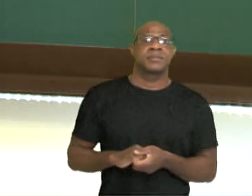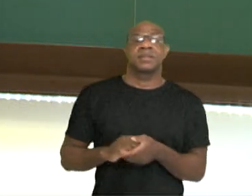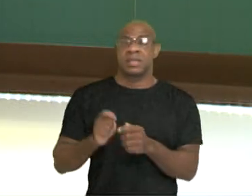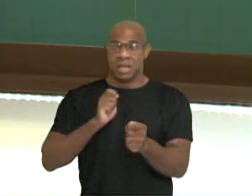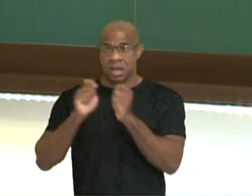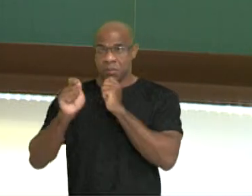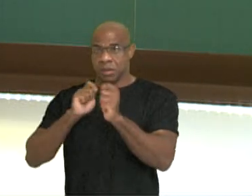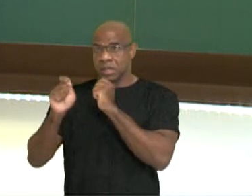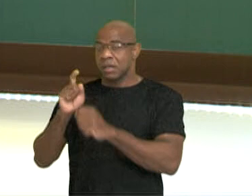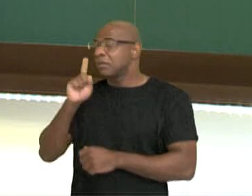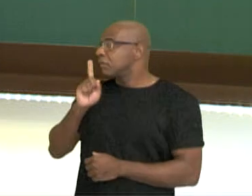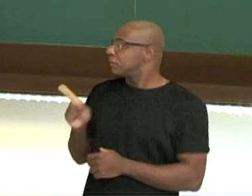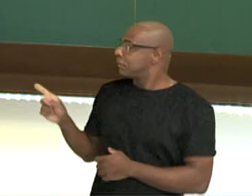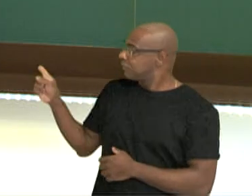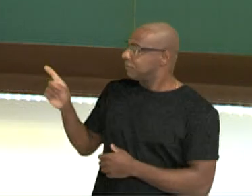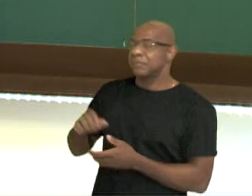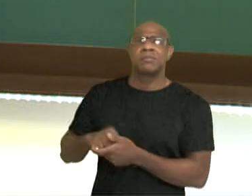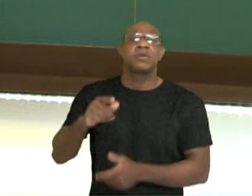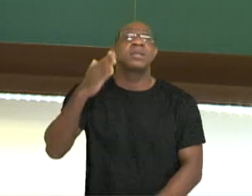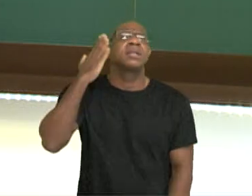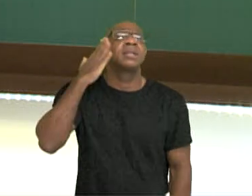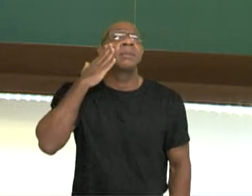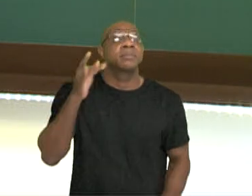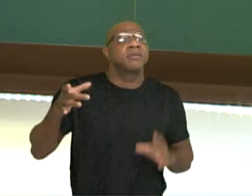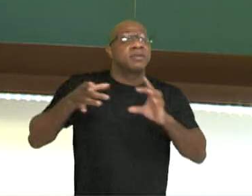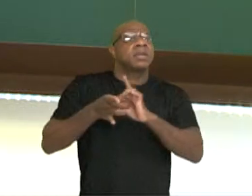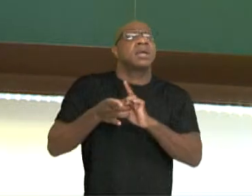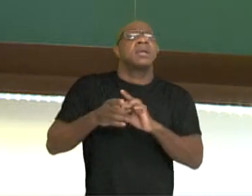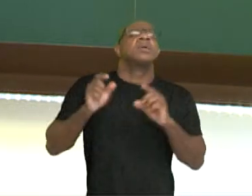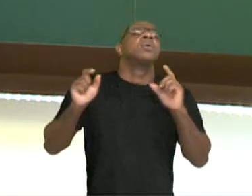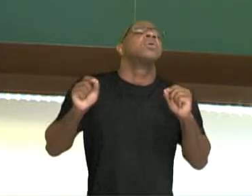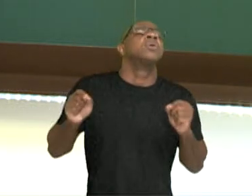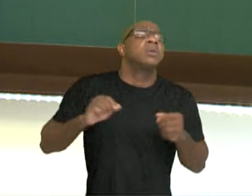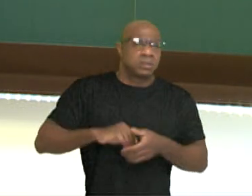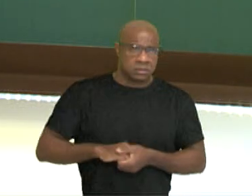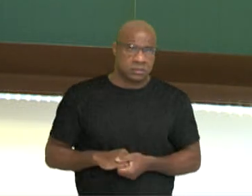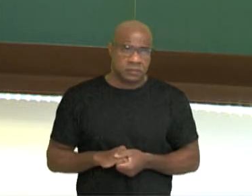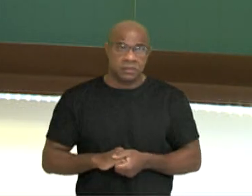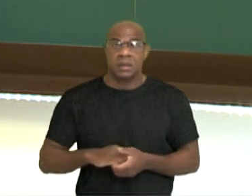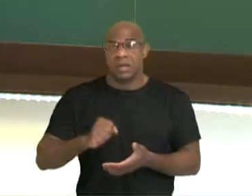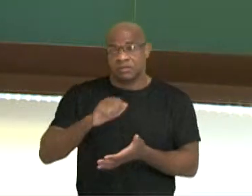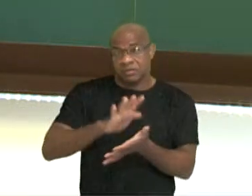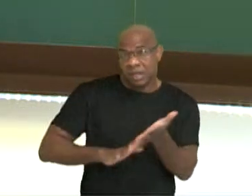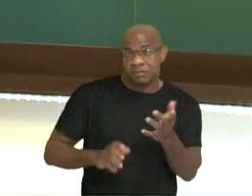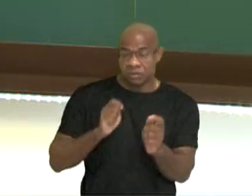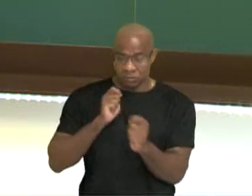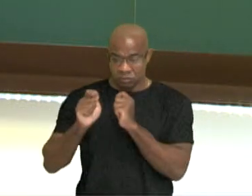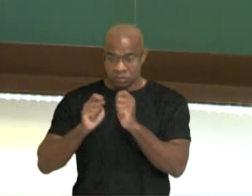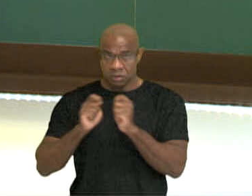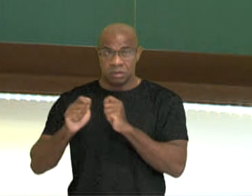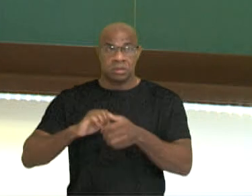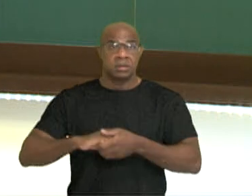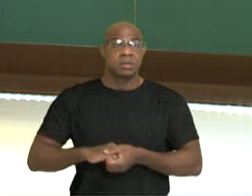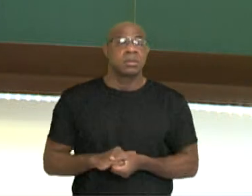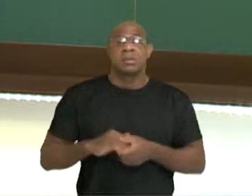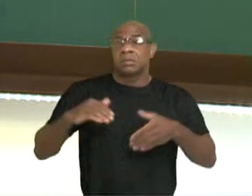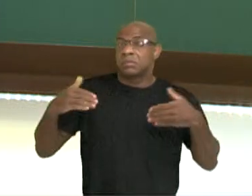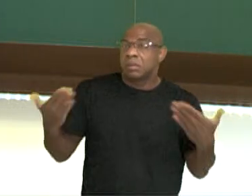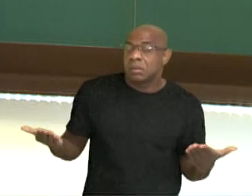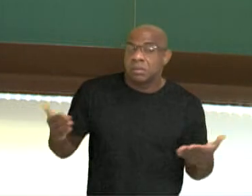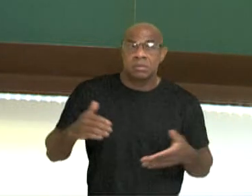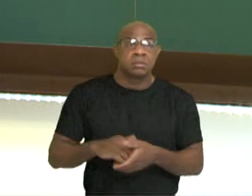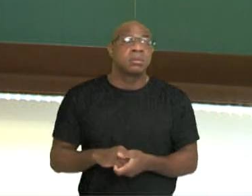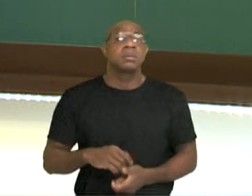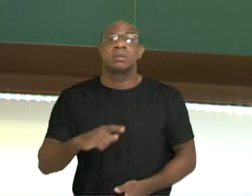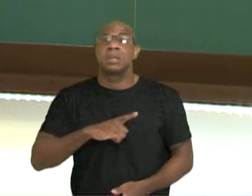Reportagem. Uma reportagem, você sabe, está vinculada a que esfera? A esfera da atividade jornalística. E então ela tem